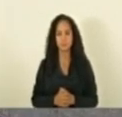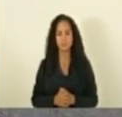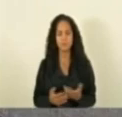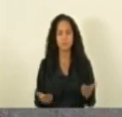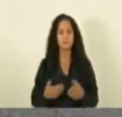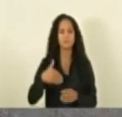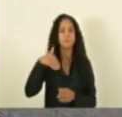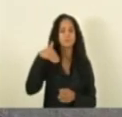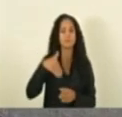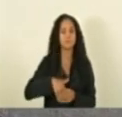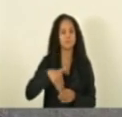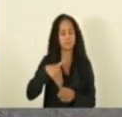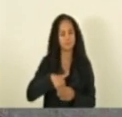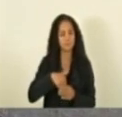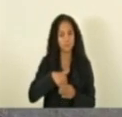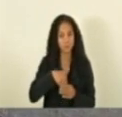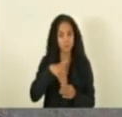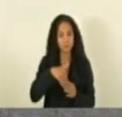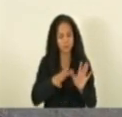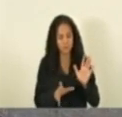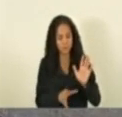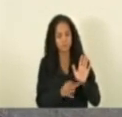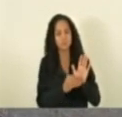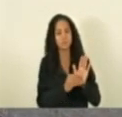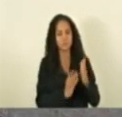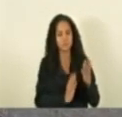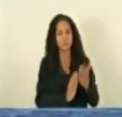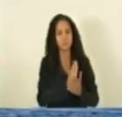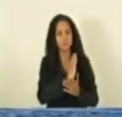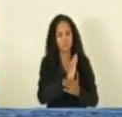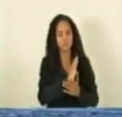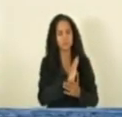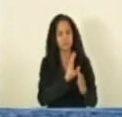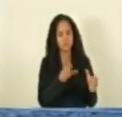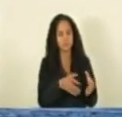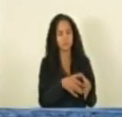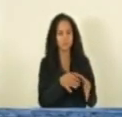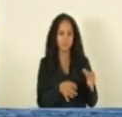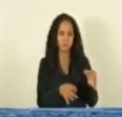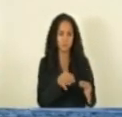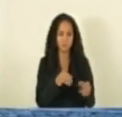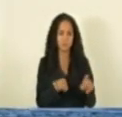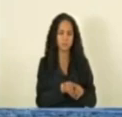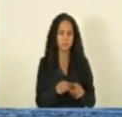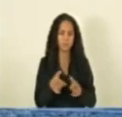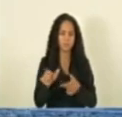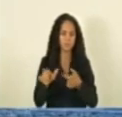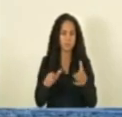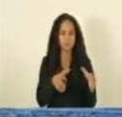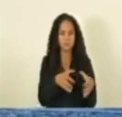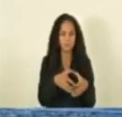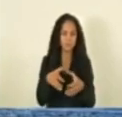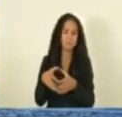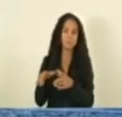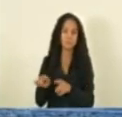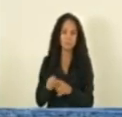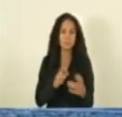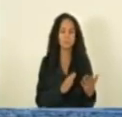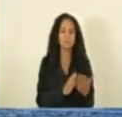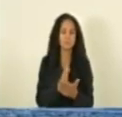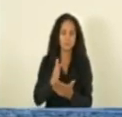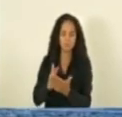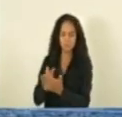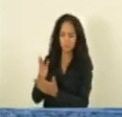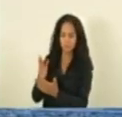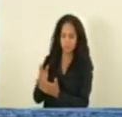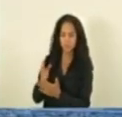Em votação, com emenda, aprovado na Comissão de Justiça e nas demais comissões.